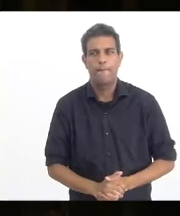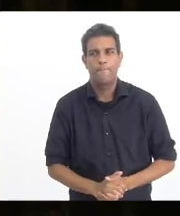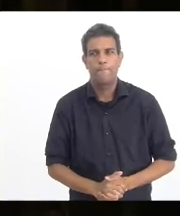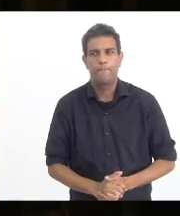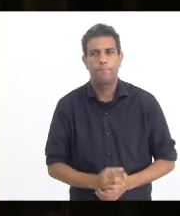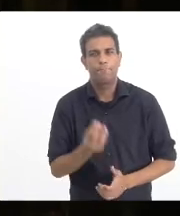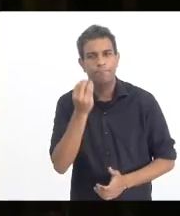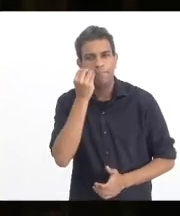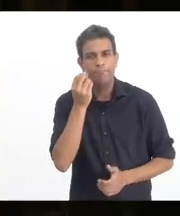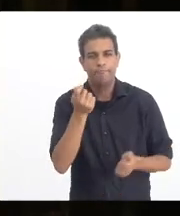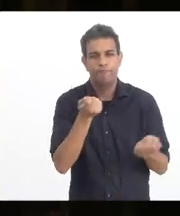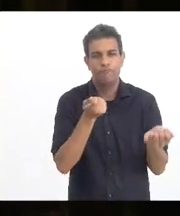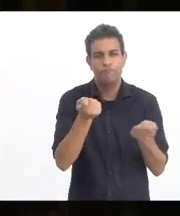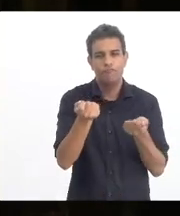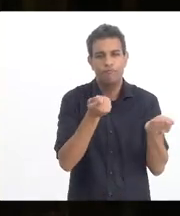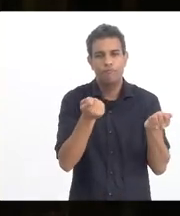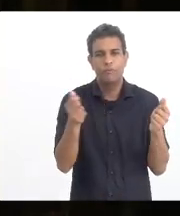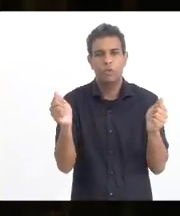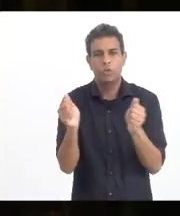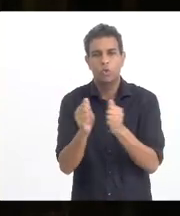que tem que ser feita com a GRAM.